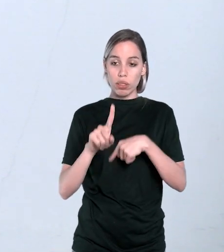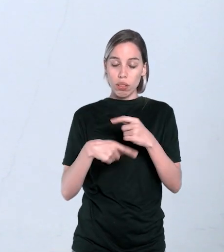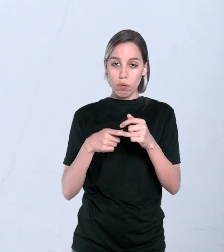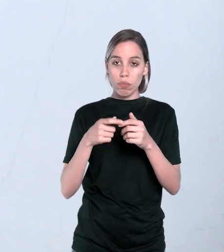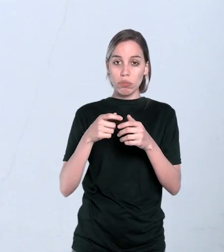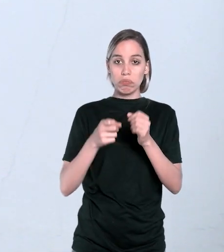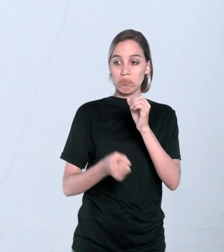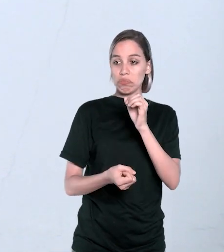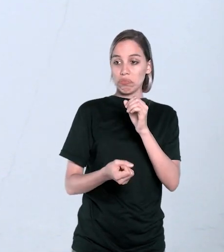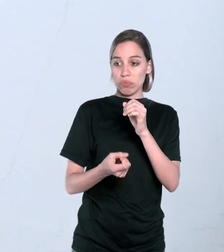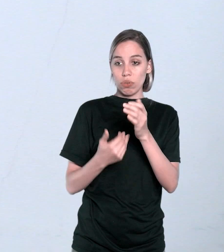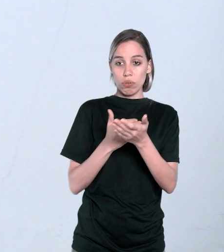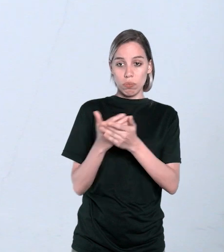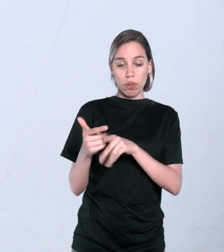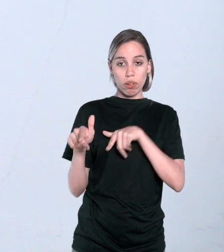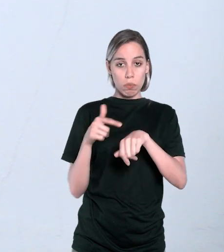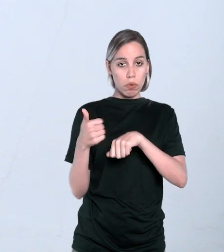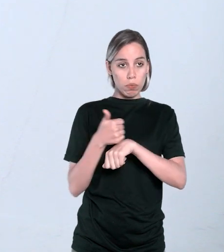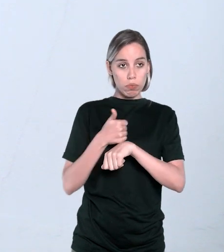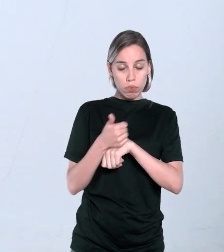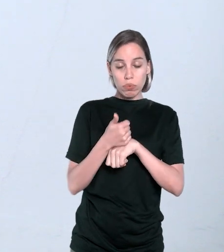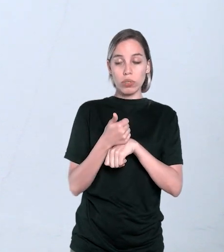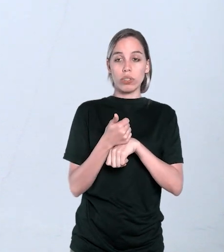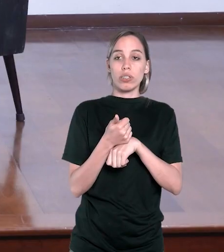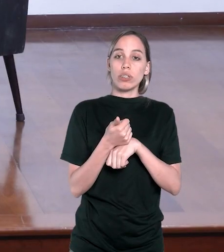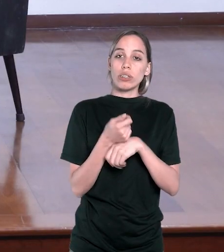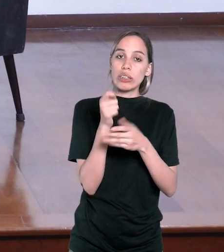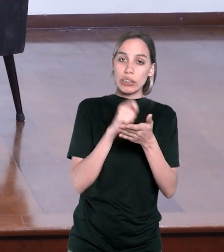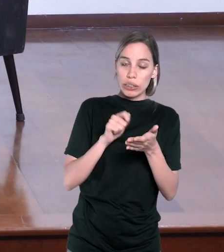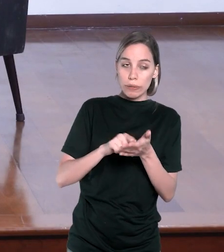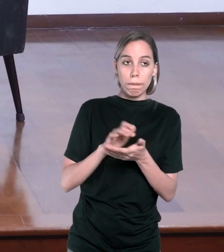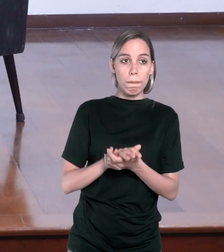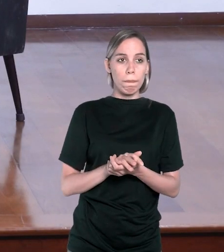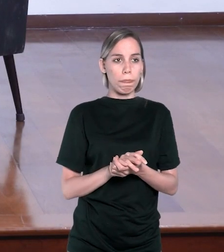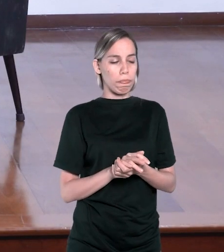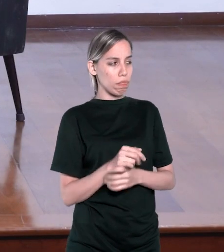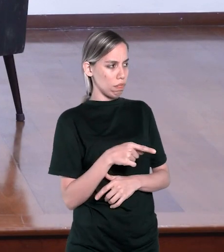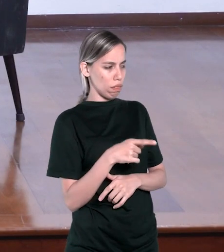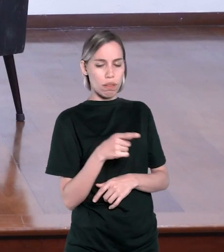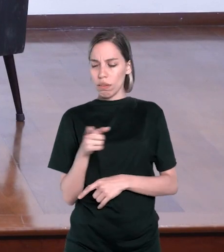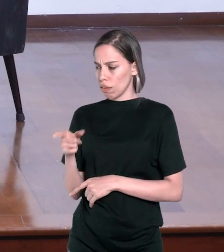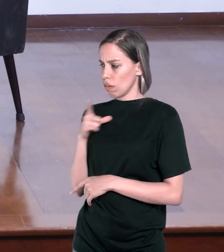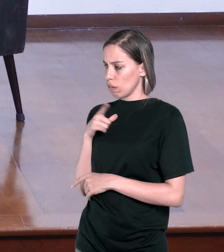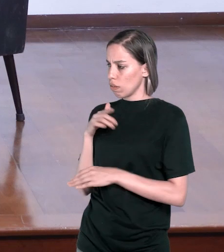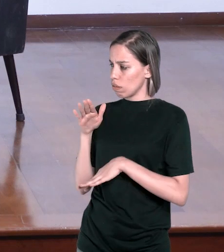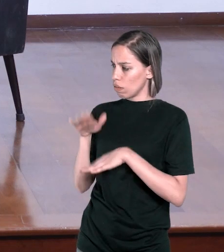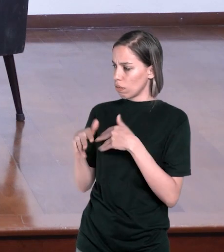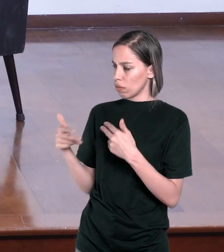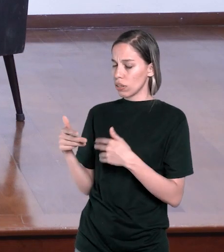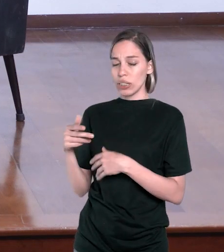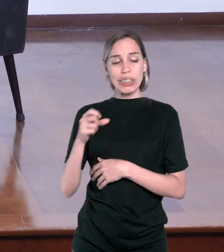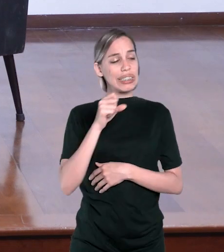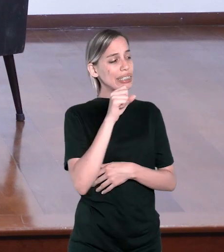publicações. Mas existiu ali uma determinação nesse sentido? Existiu com tudo. Existiu assim com contas